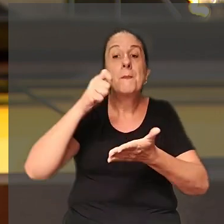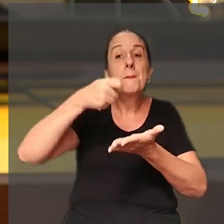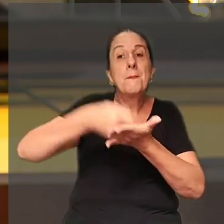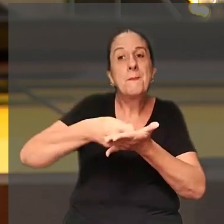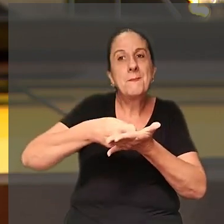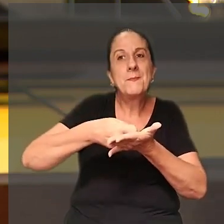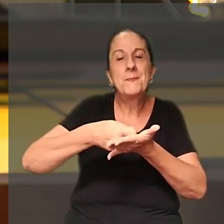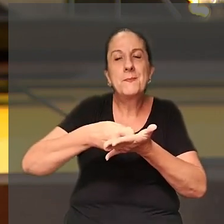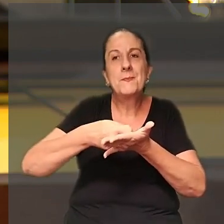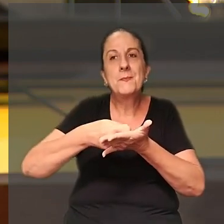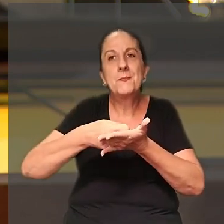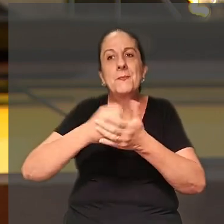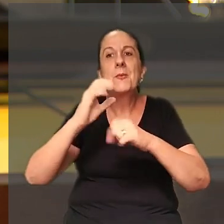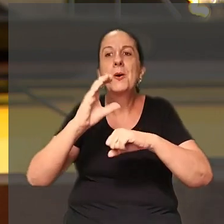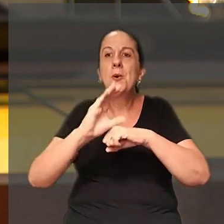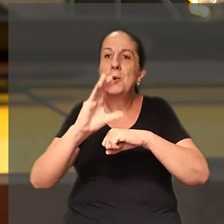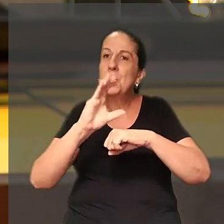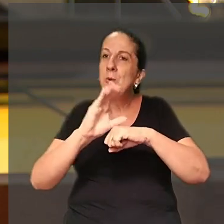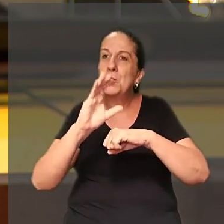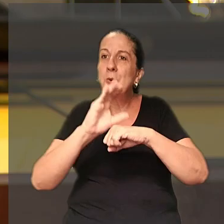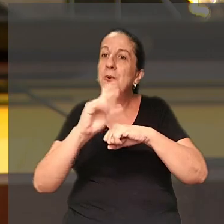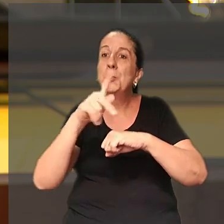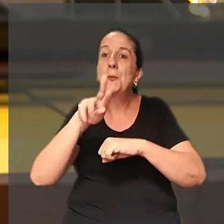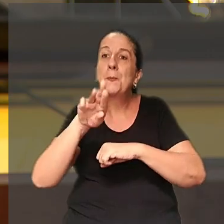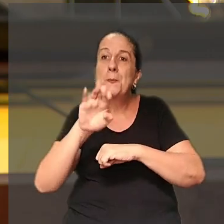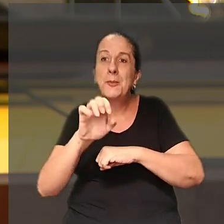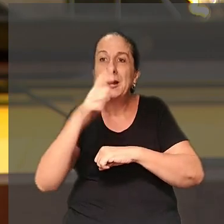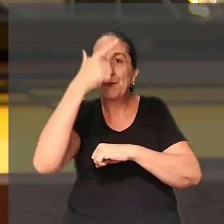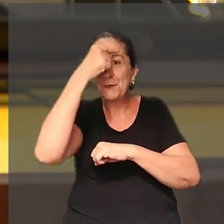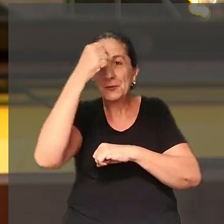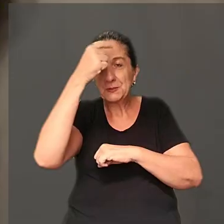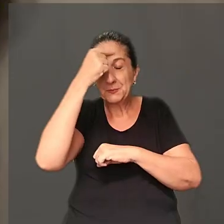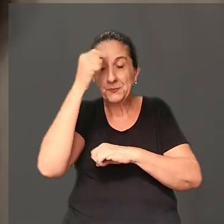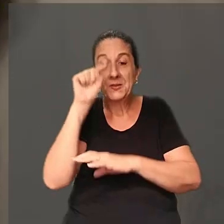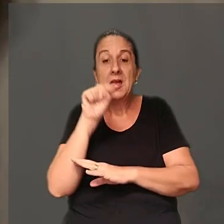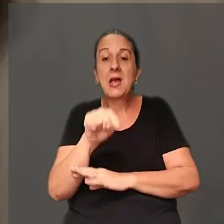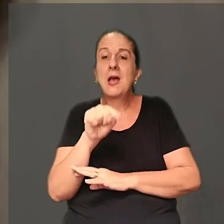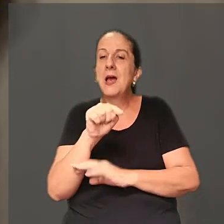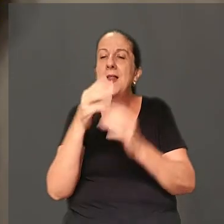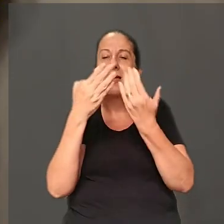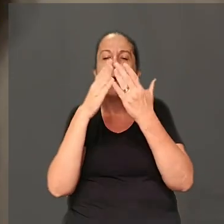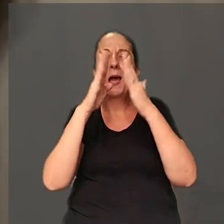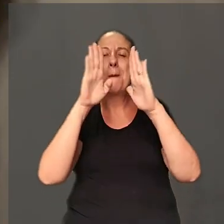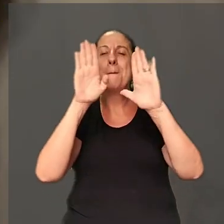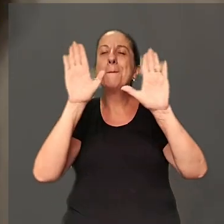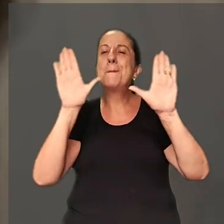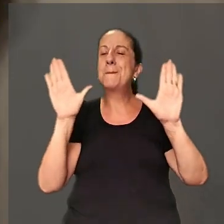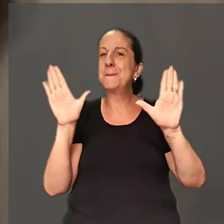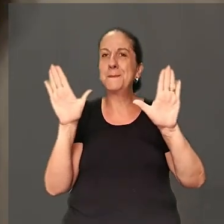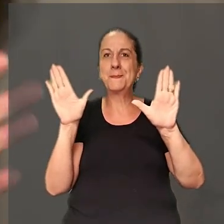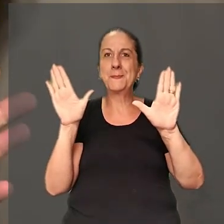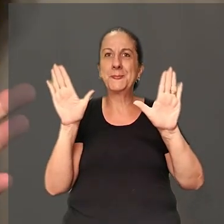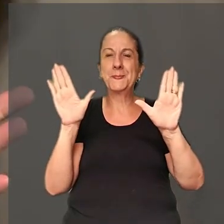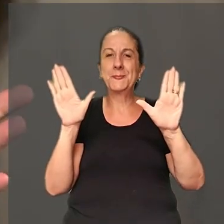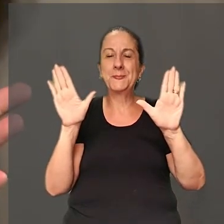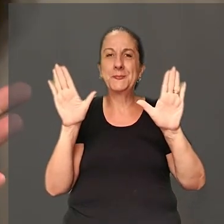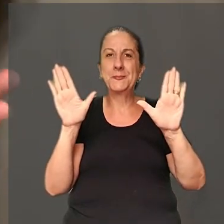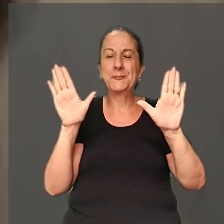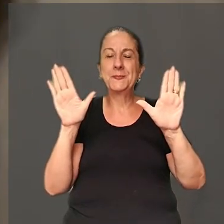o suficiente para eu pagar o cursinho pré-vestibular. Ali abriu-se uma